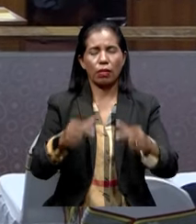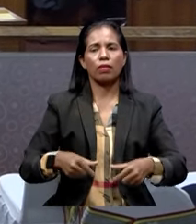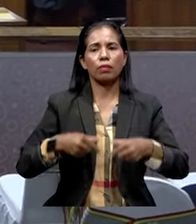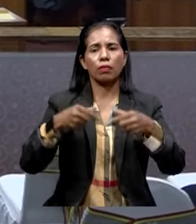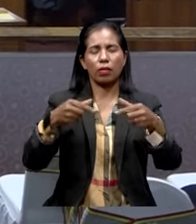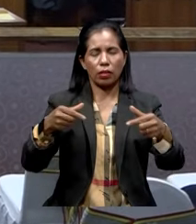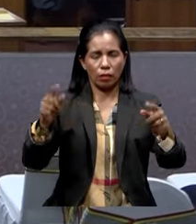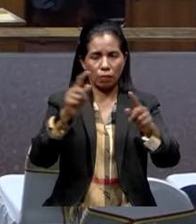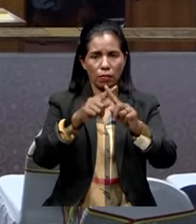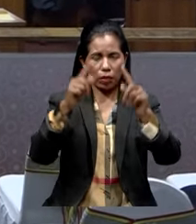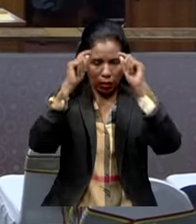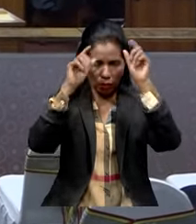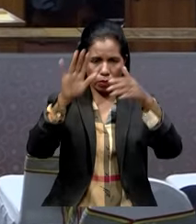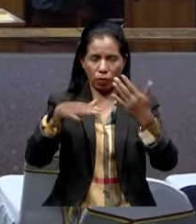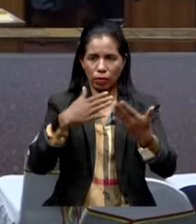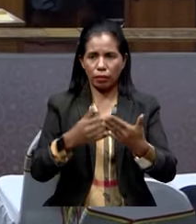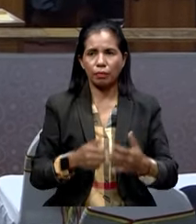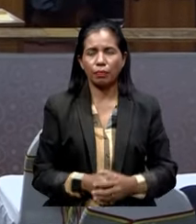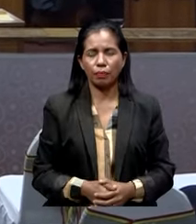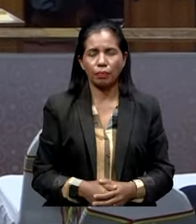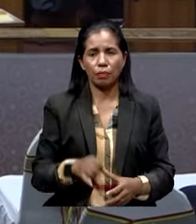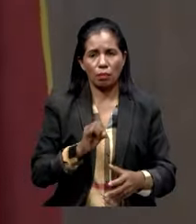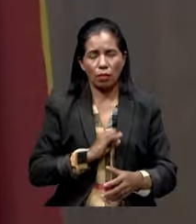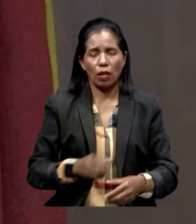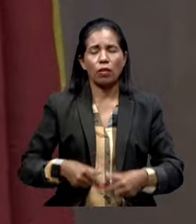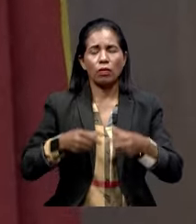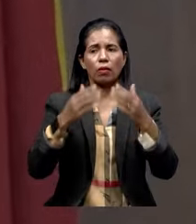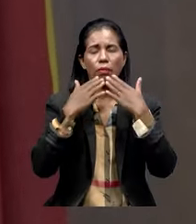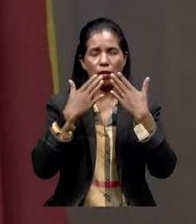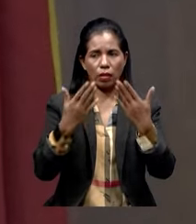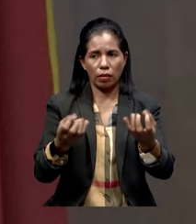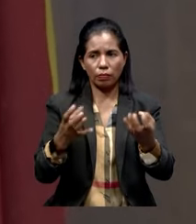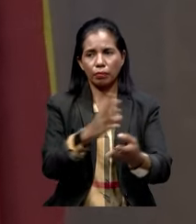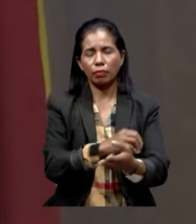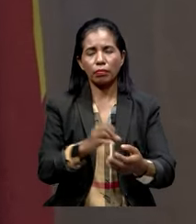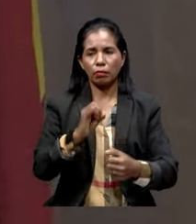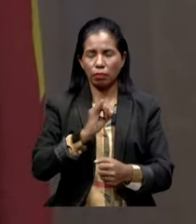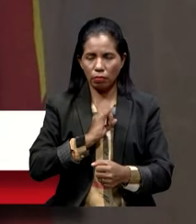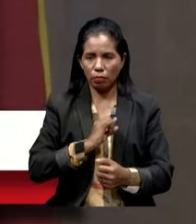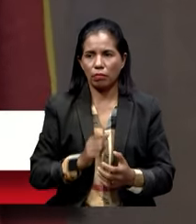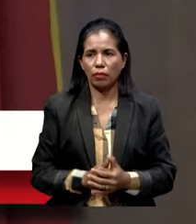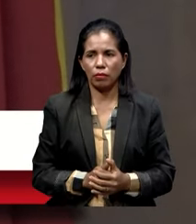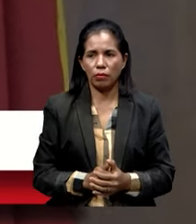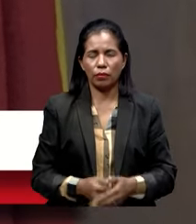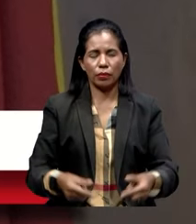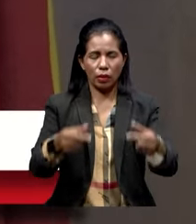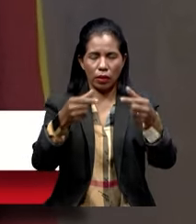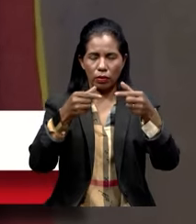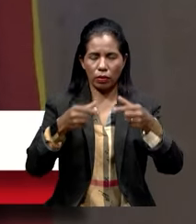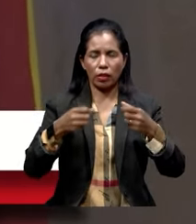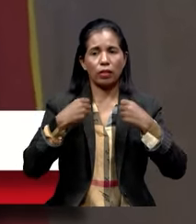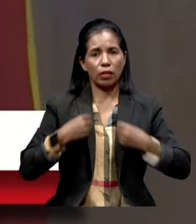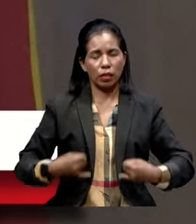para Timor-Ansira. Não sei como agradecer a distinção que acaba de ser